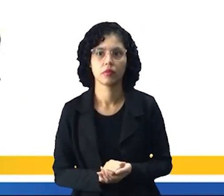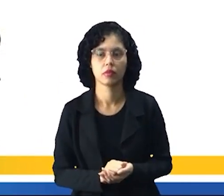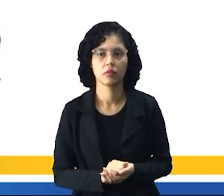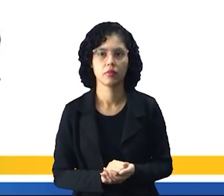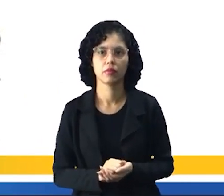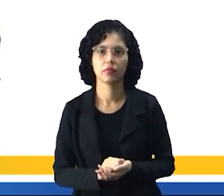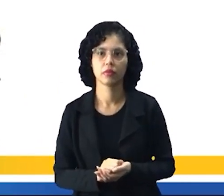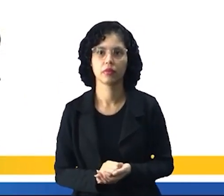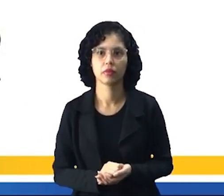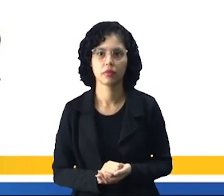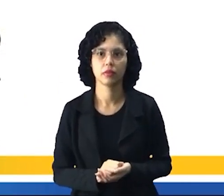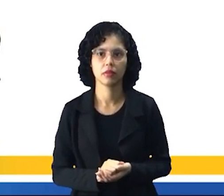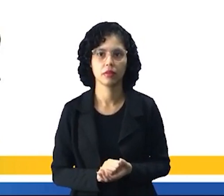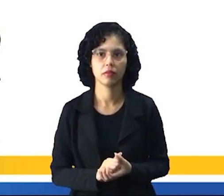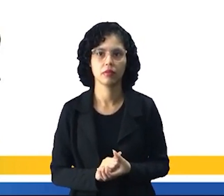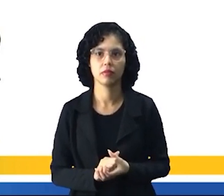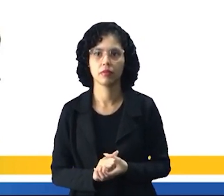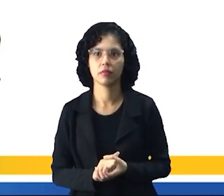as